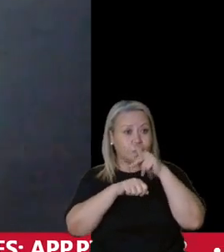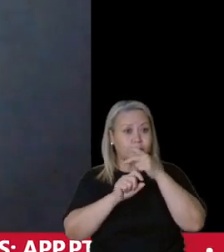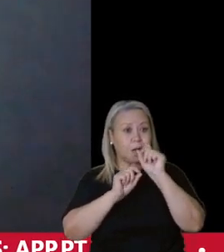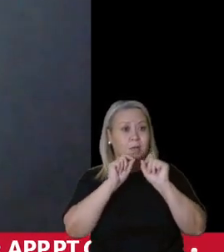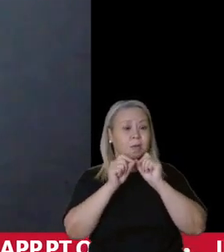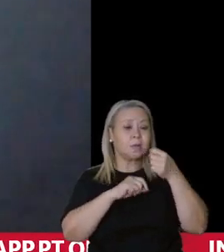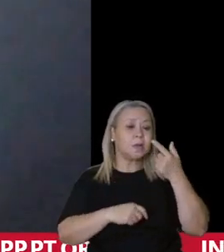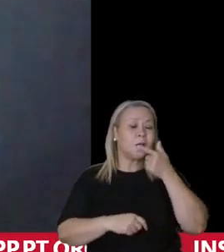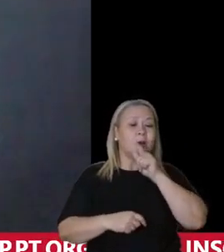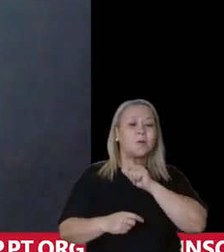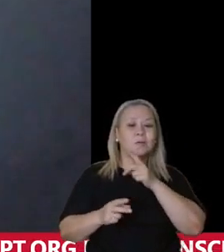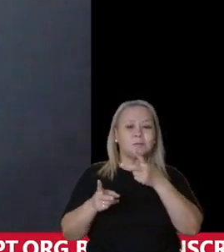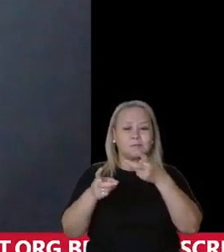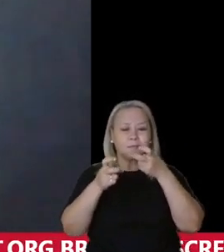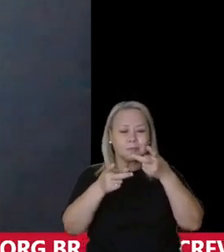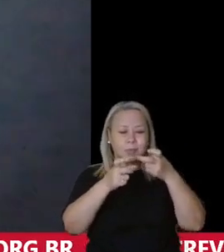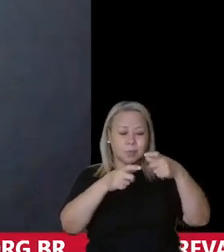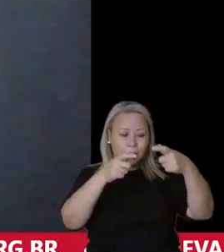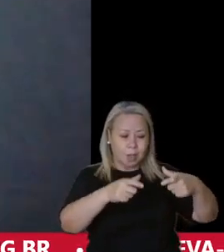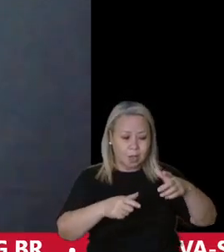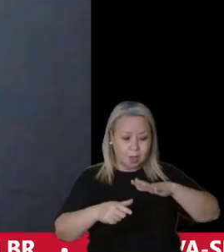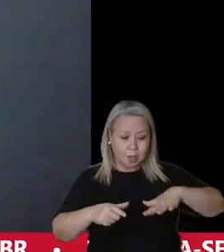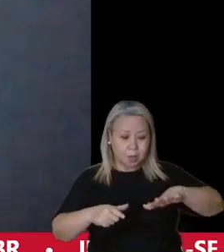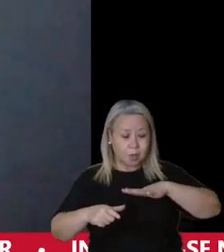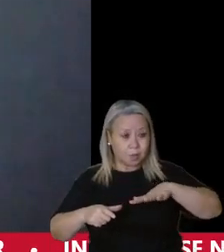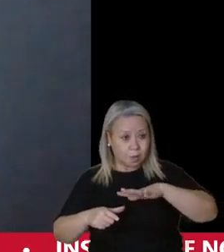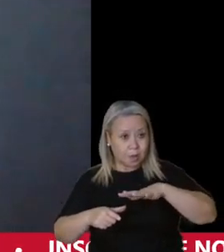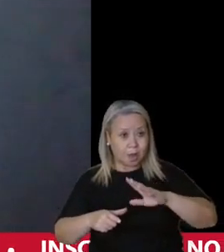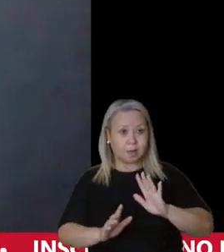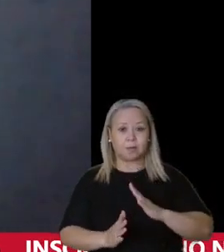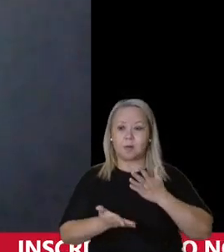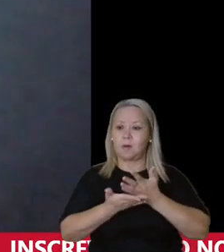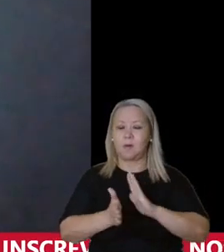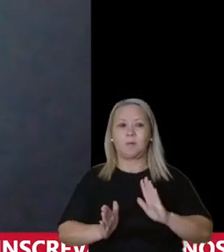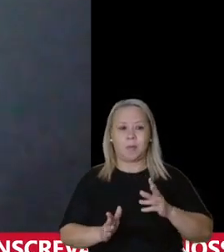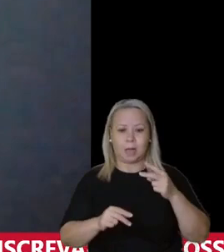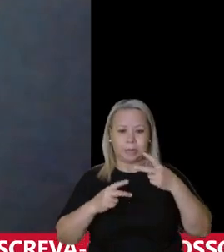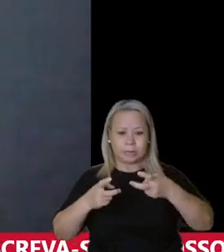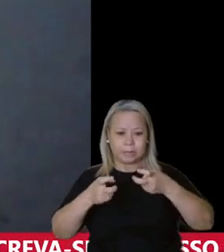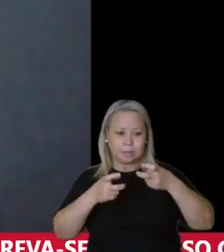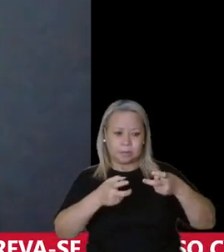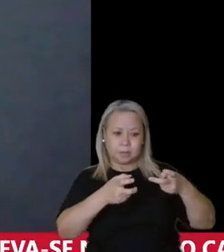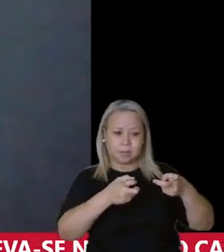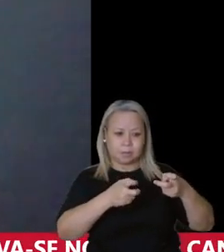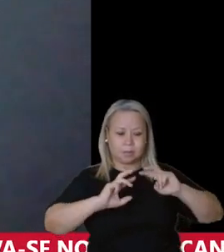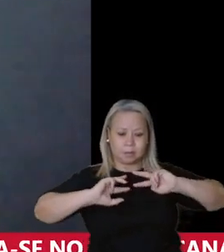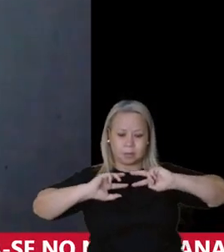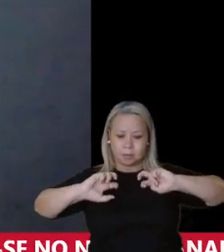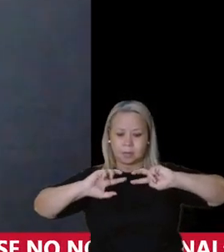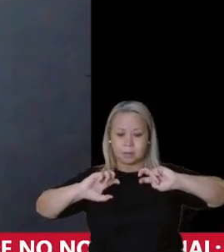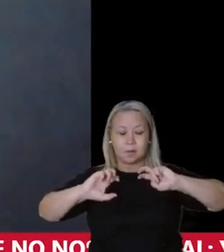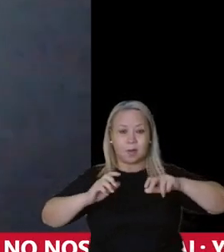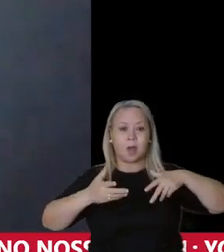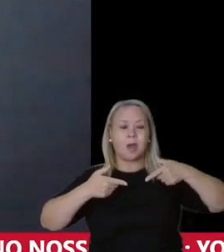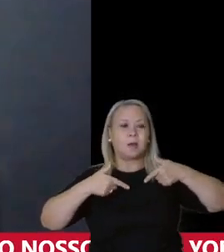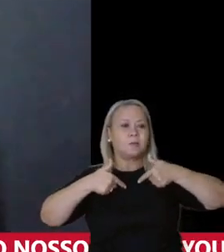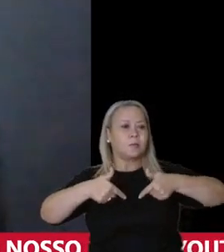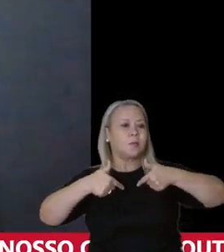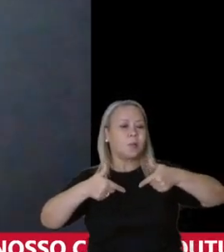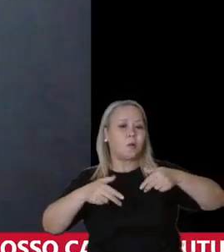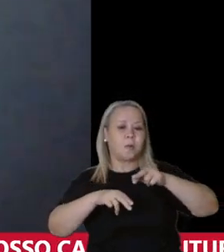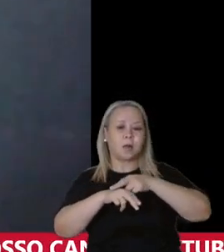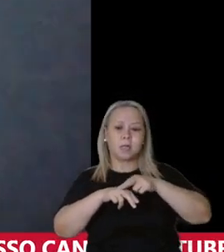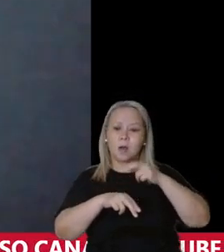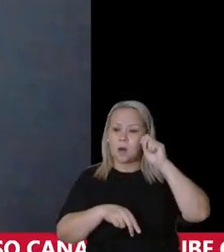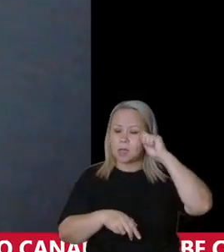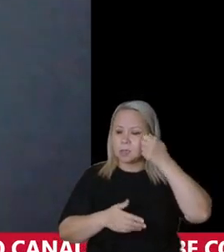gente consiga se enxergar nos espaços, mas também não basta a gente se enxergar. Não basta a gente combater o racismo na